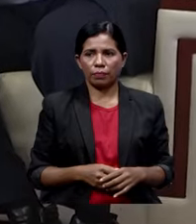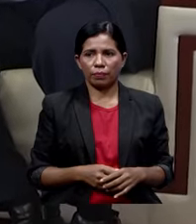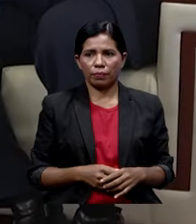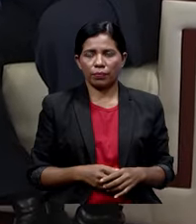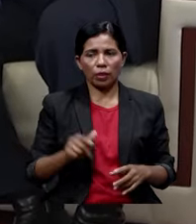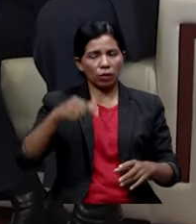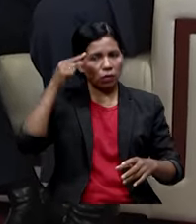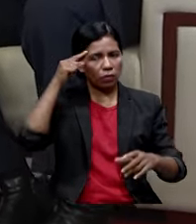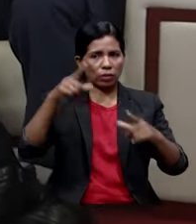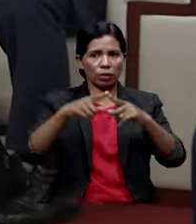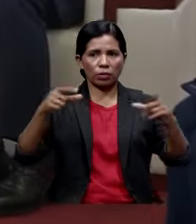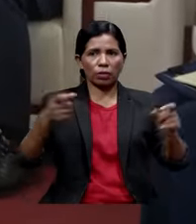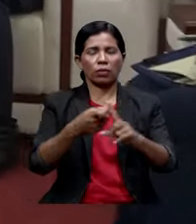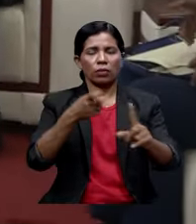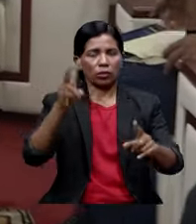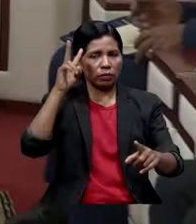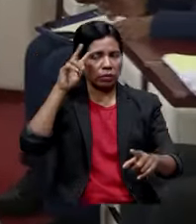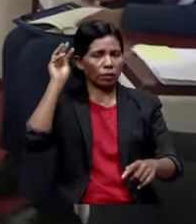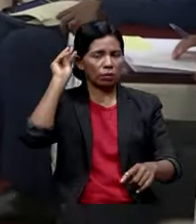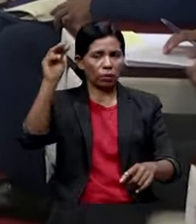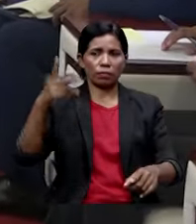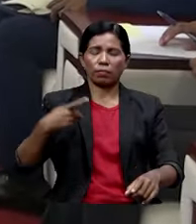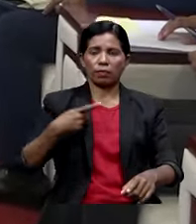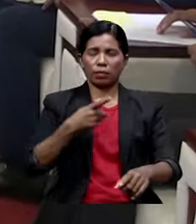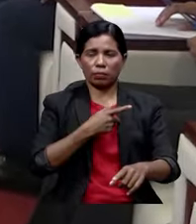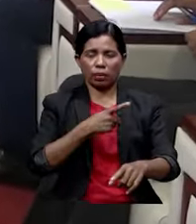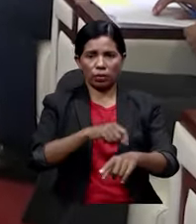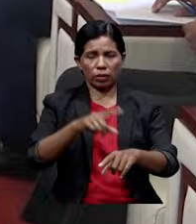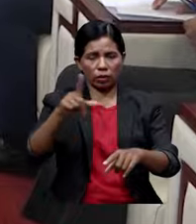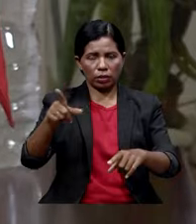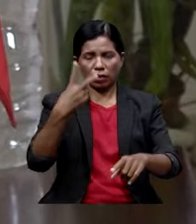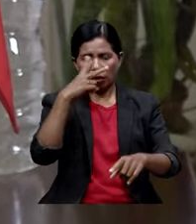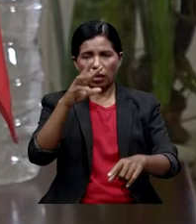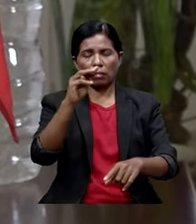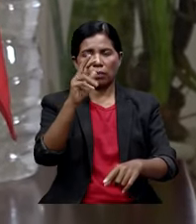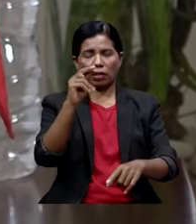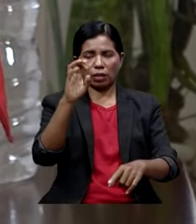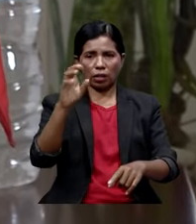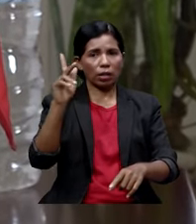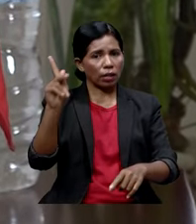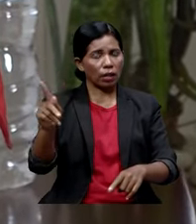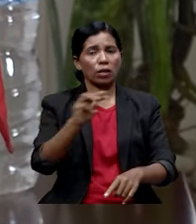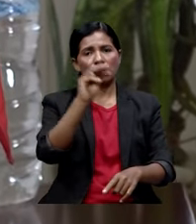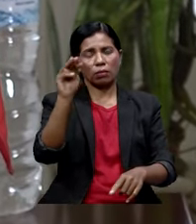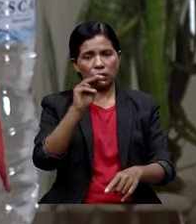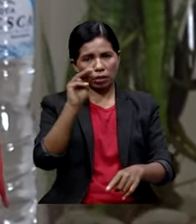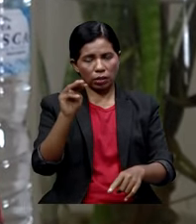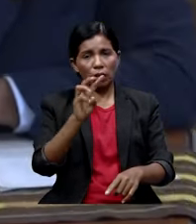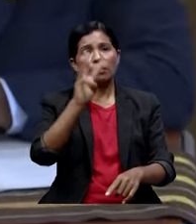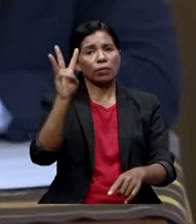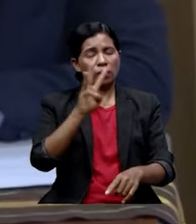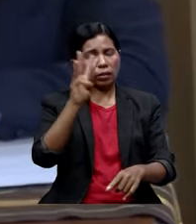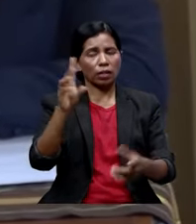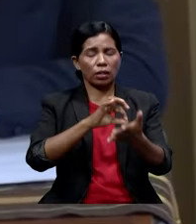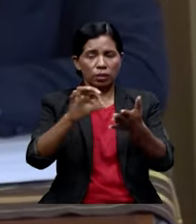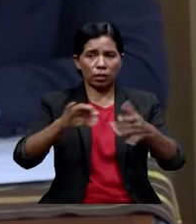O governo do Japão, Liu Husini, vice-ministro parlamentar para assunto negócio estrangeiro, quarta-ne, assina acordo com o ministro negócio